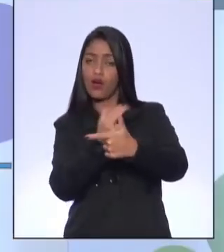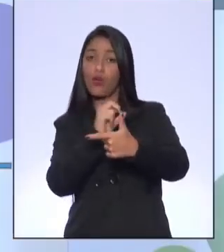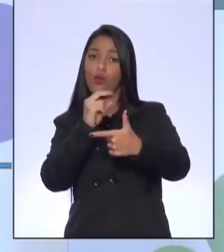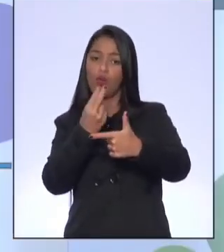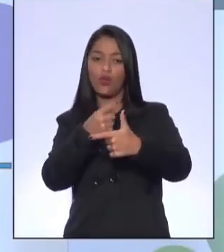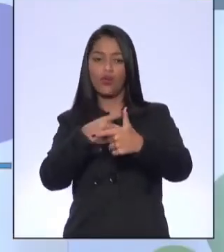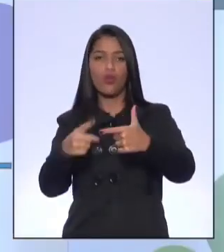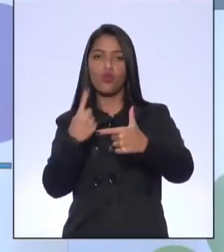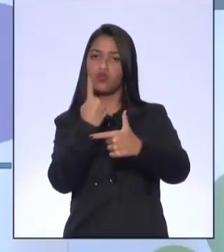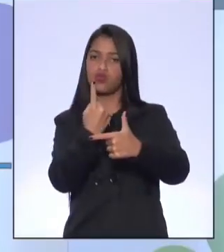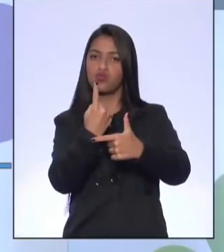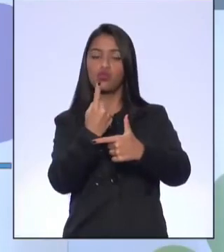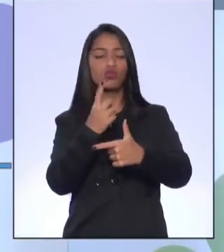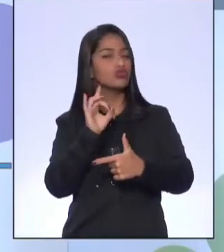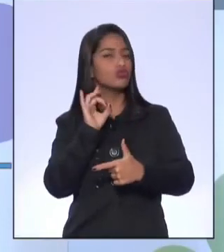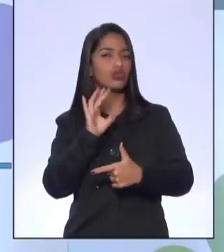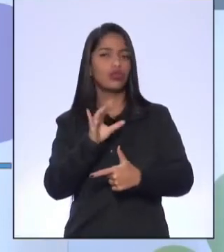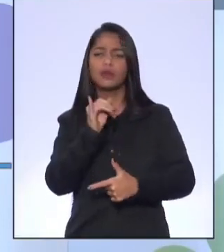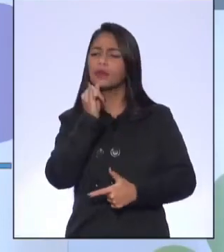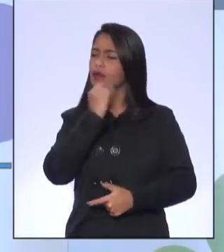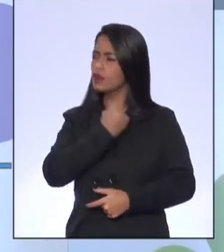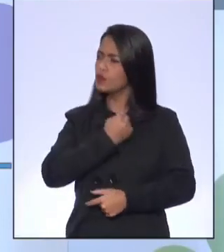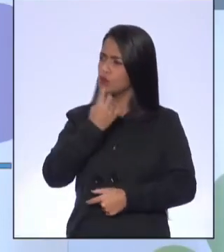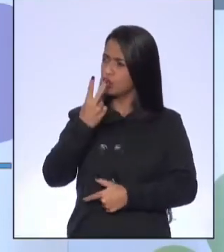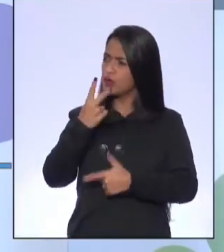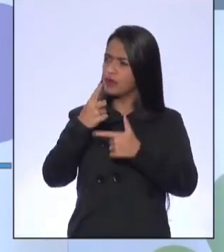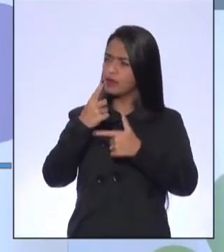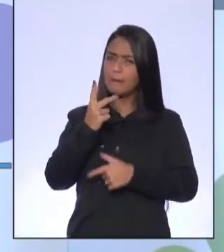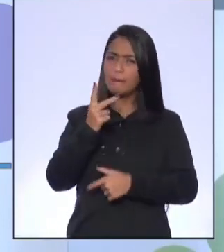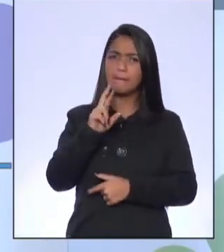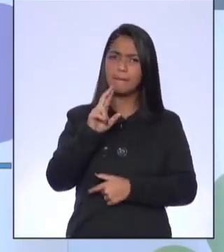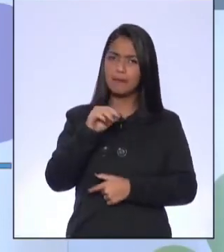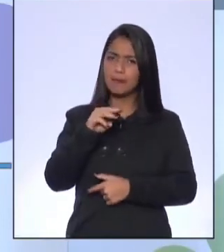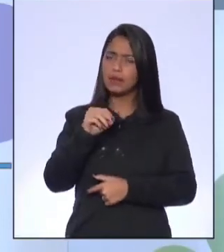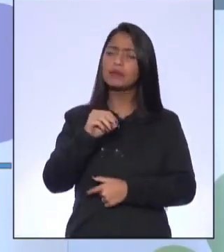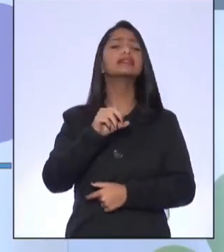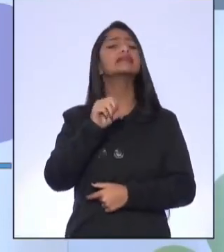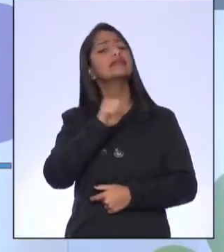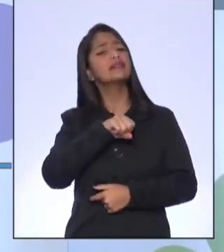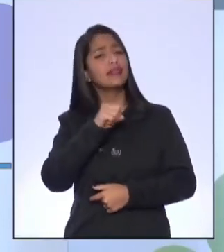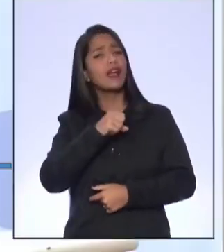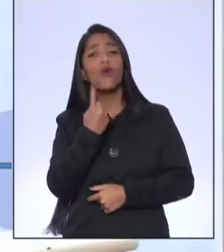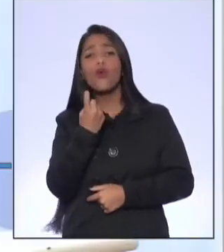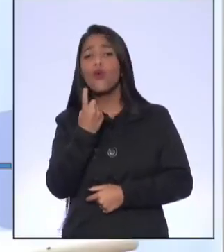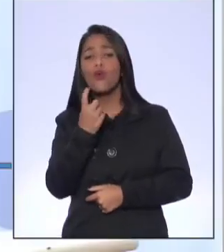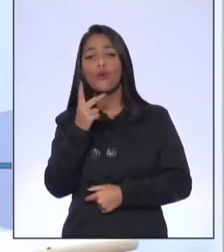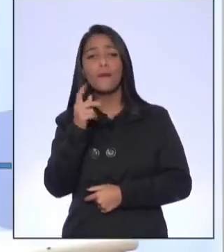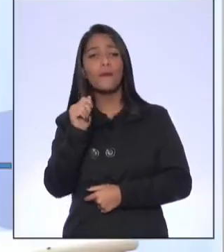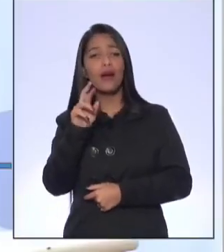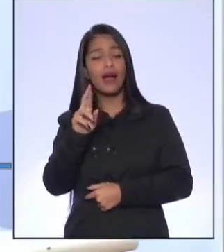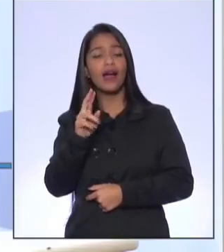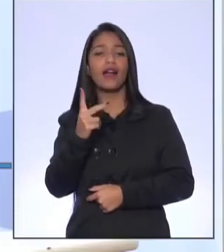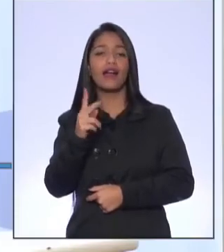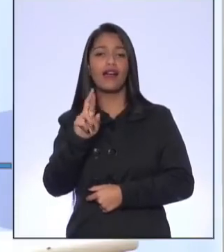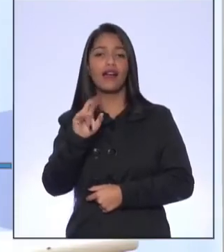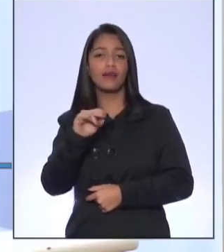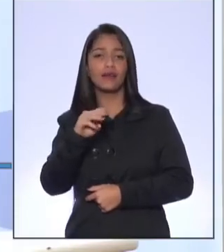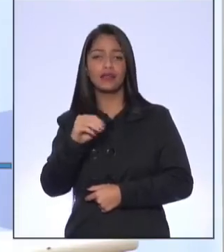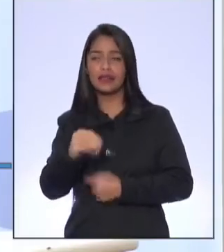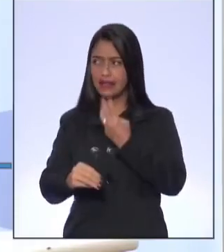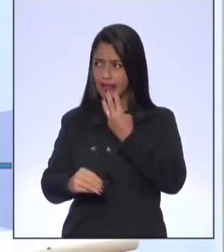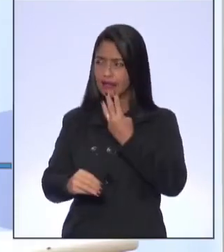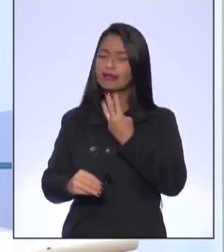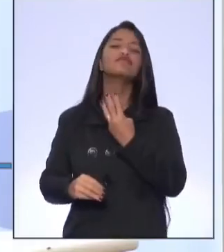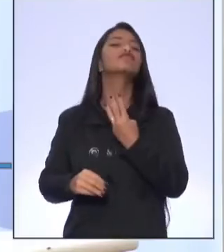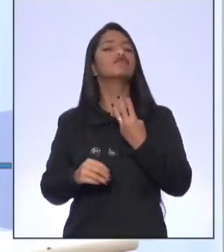O número 2 é primo? O número 2 é primo. Ele é o único par primo, né? Por É o exemplo. único. O 3. O